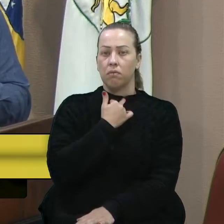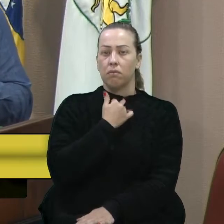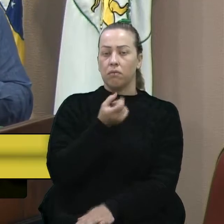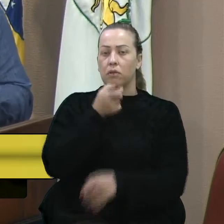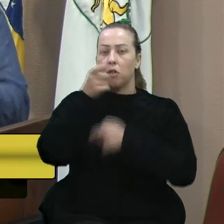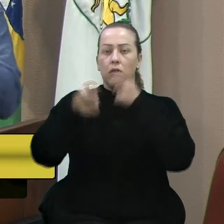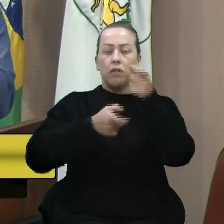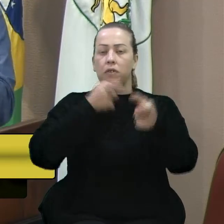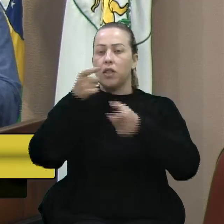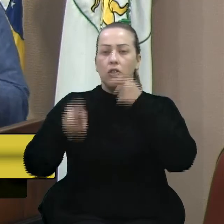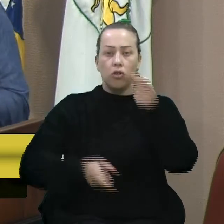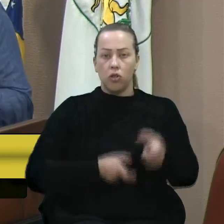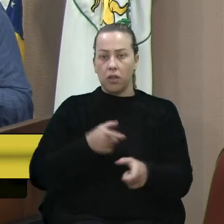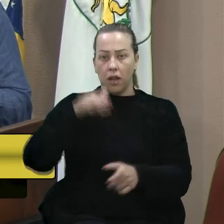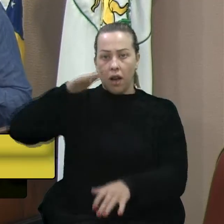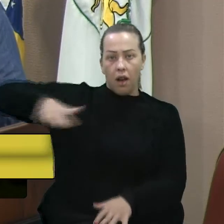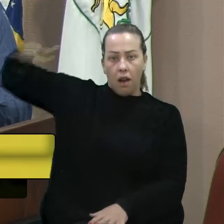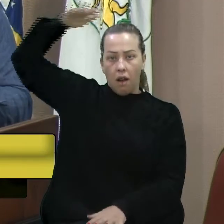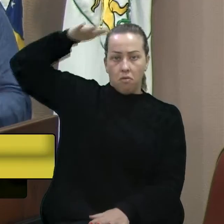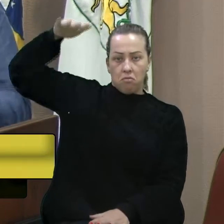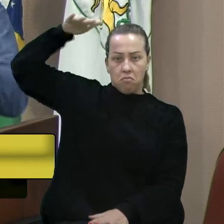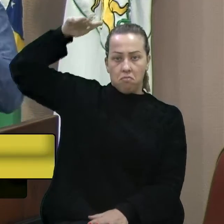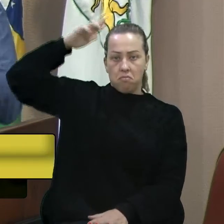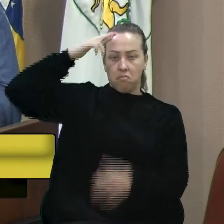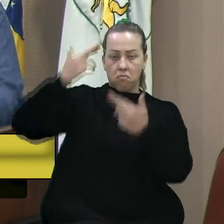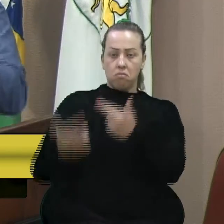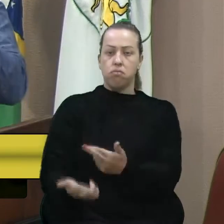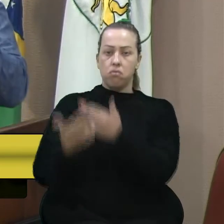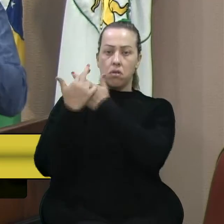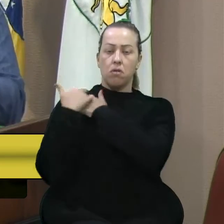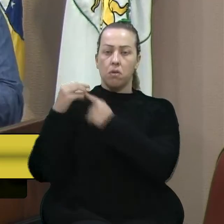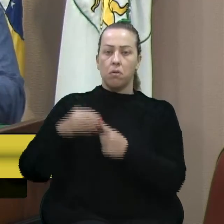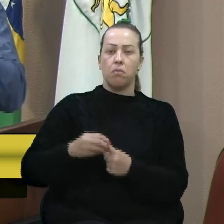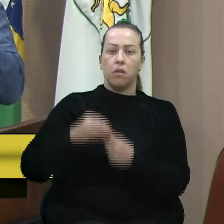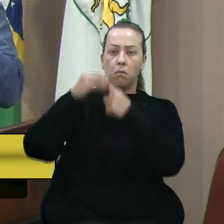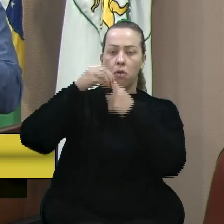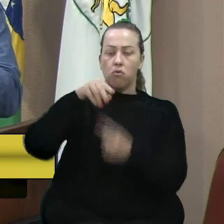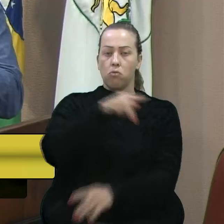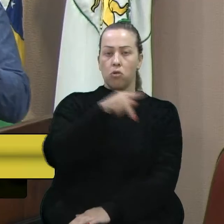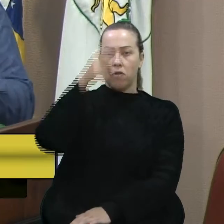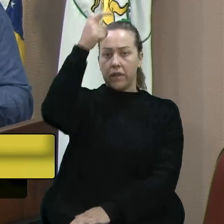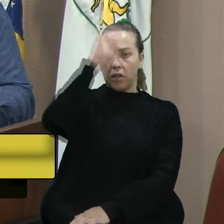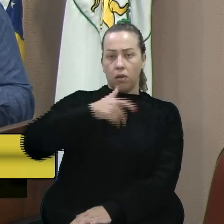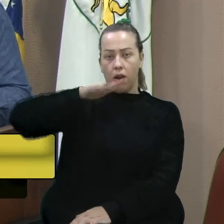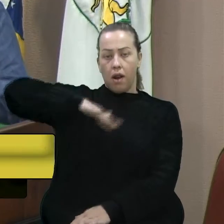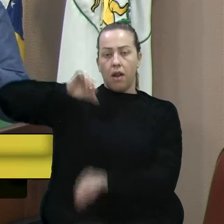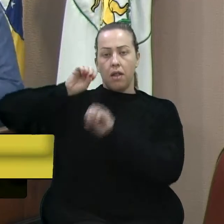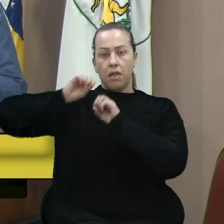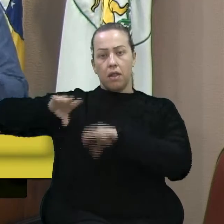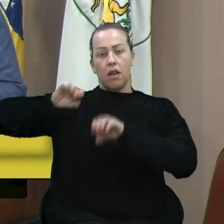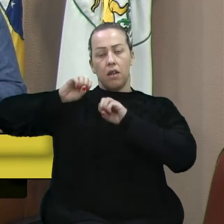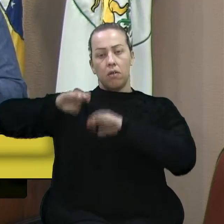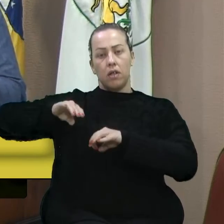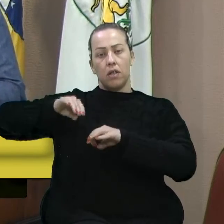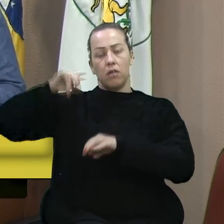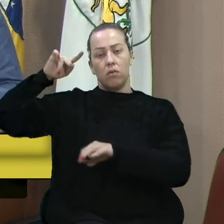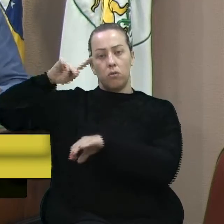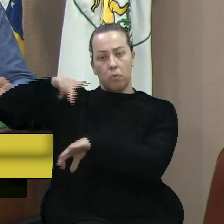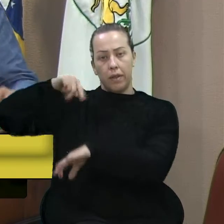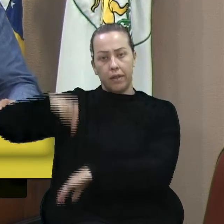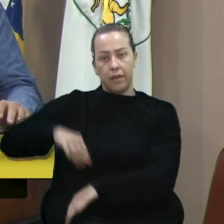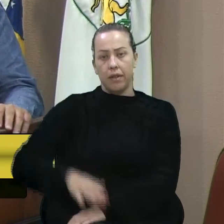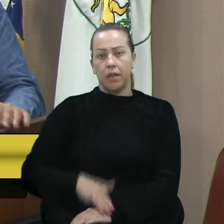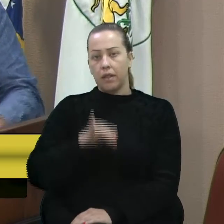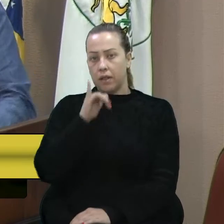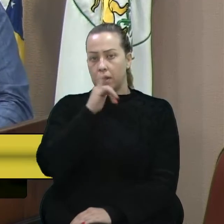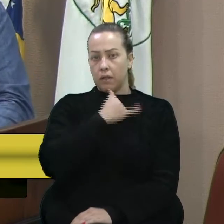ofendido. Patrono da educação brasileira, o principal intelectual da educação do nosso país.